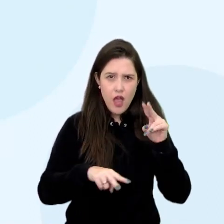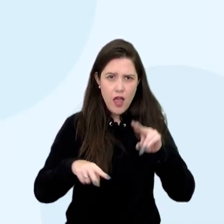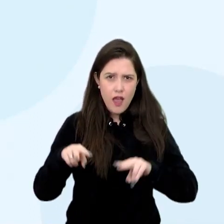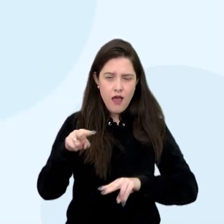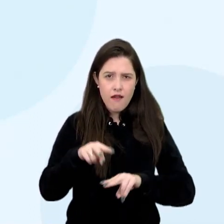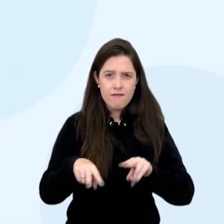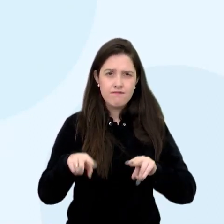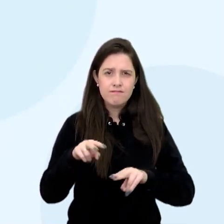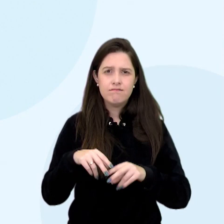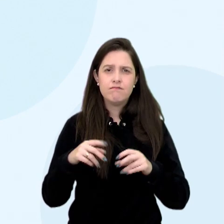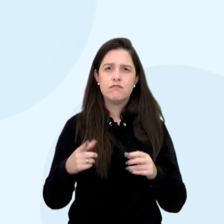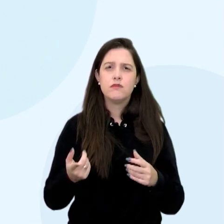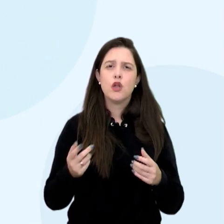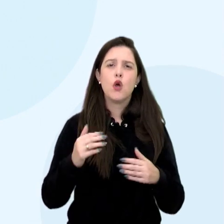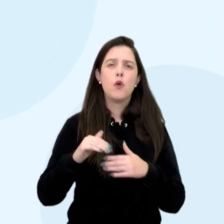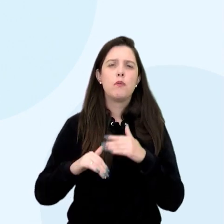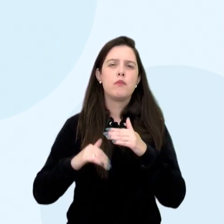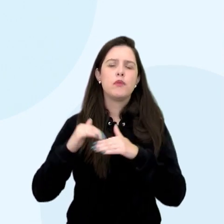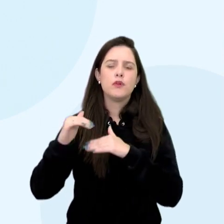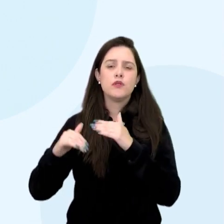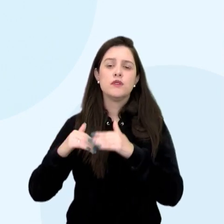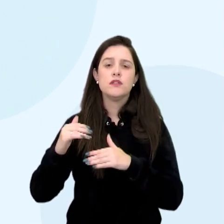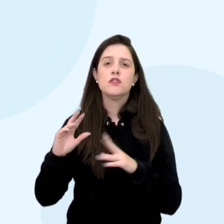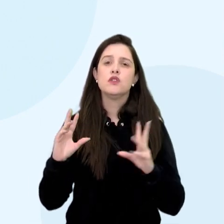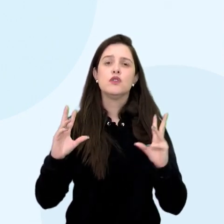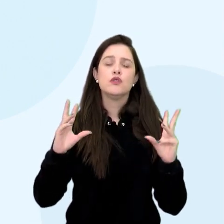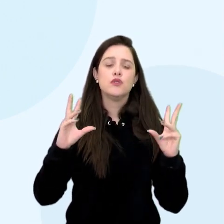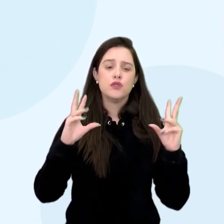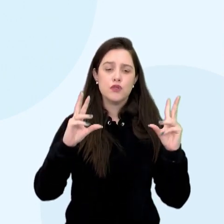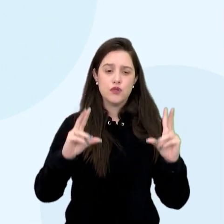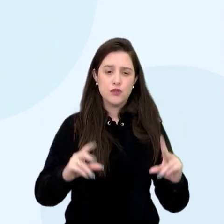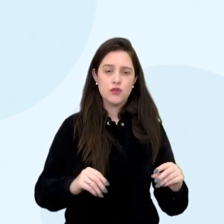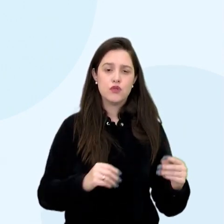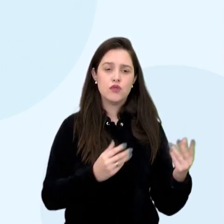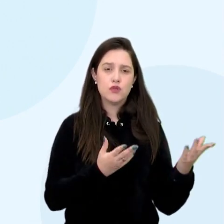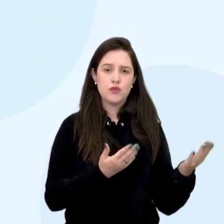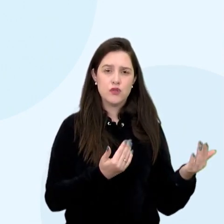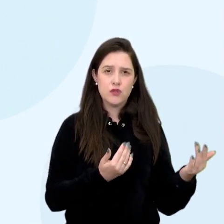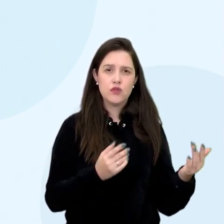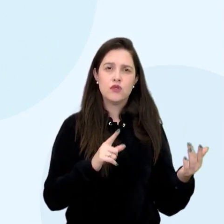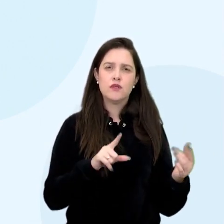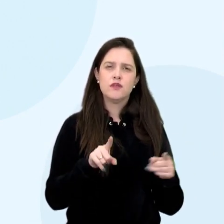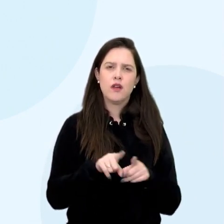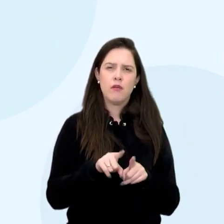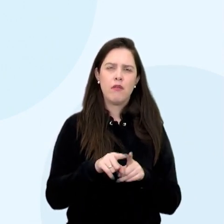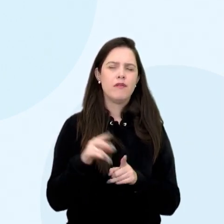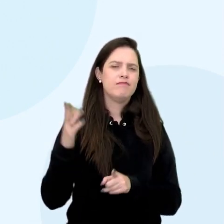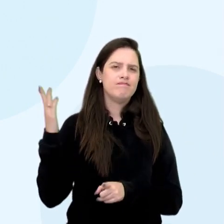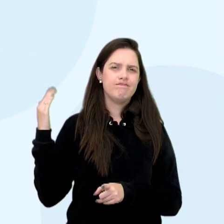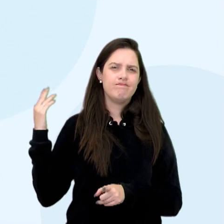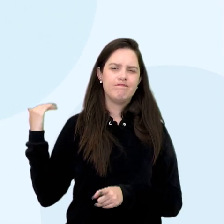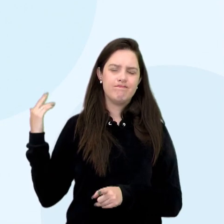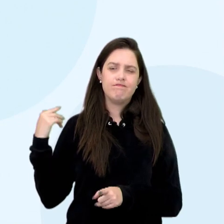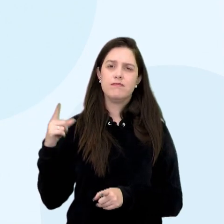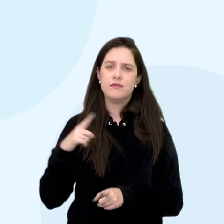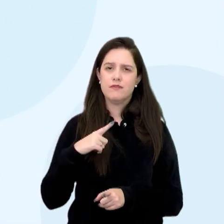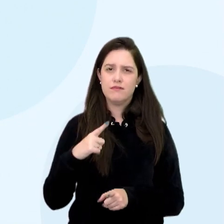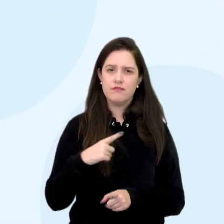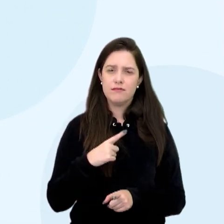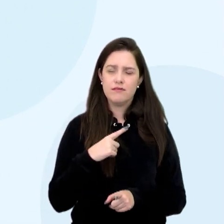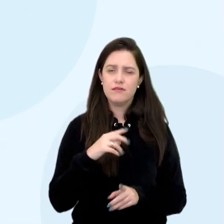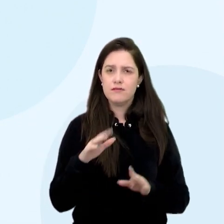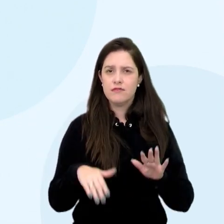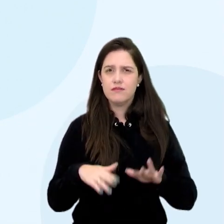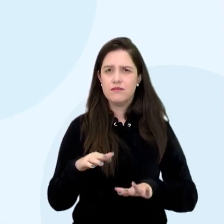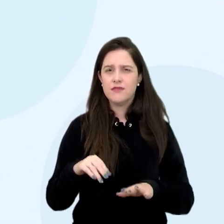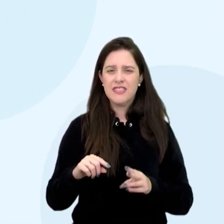né, de processo quaternário, de dobramentos jovens e dobramentos antigos. Então nós temos, na realidade,